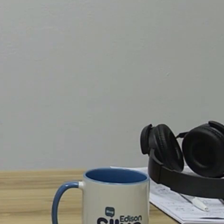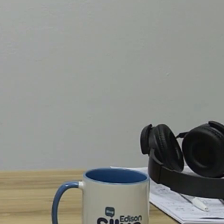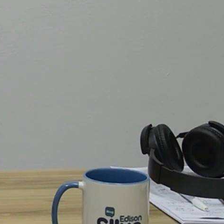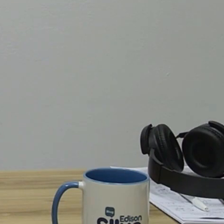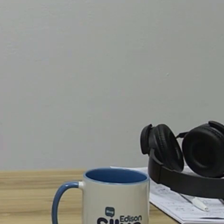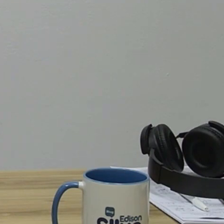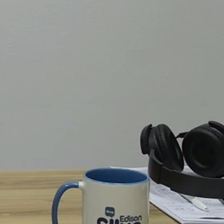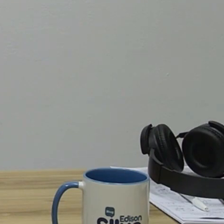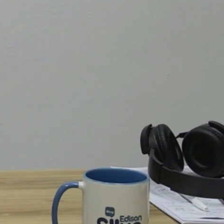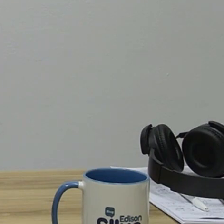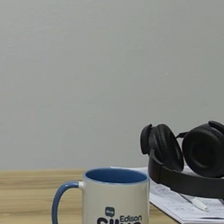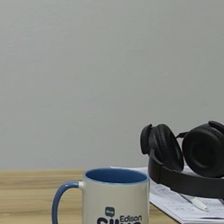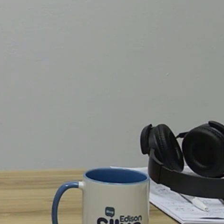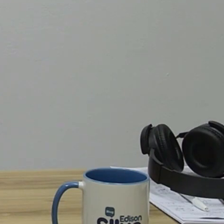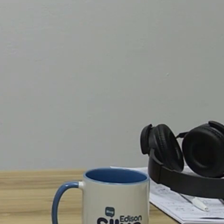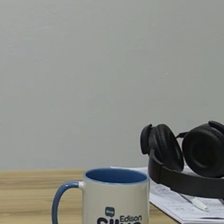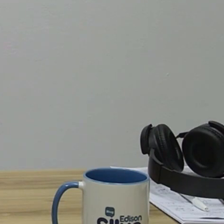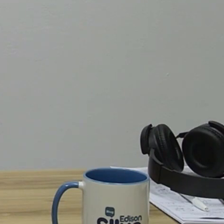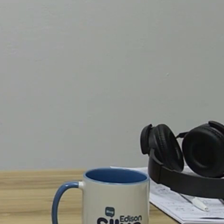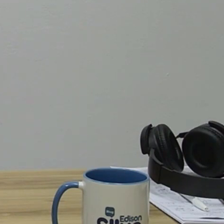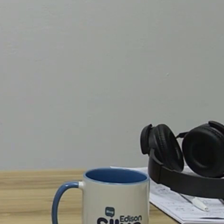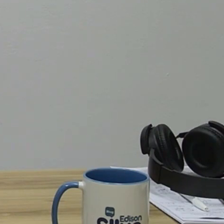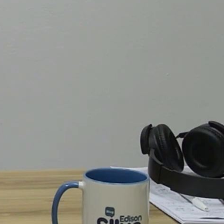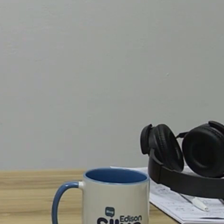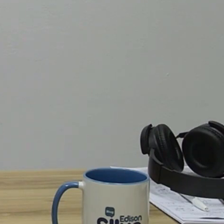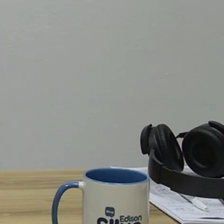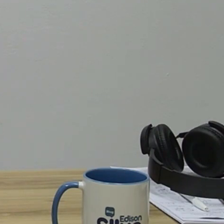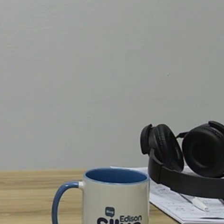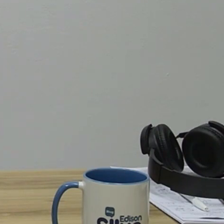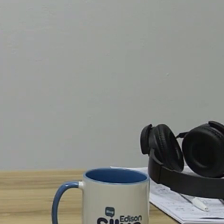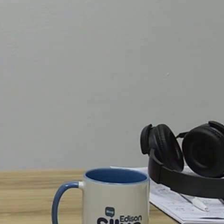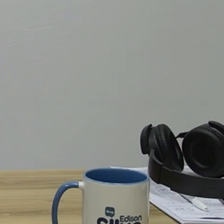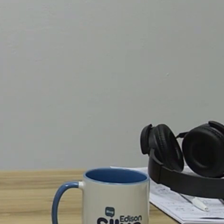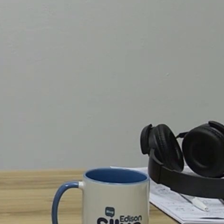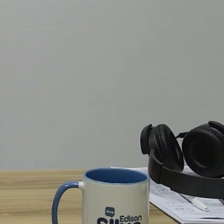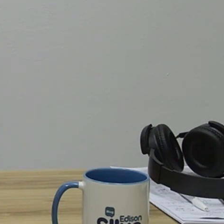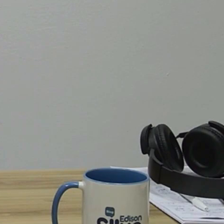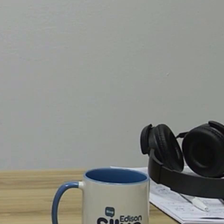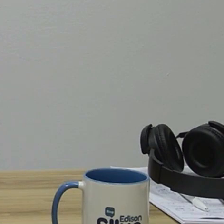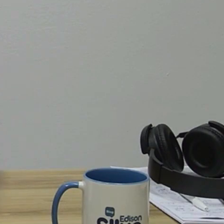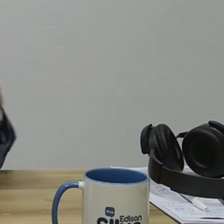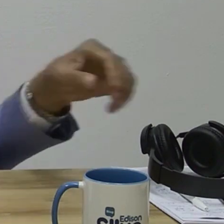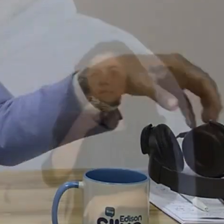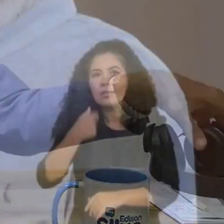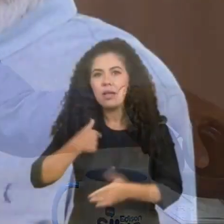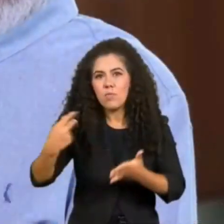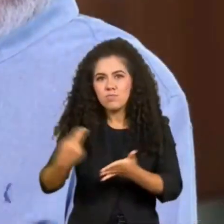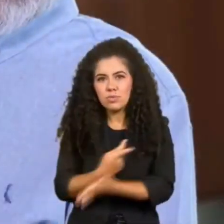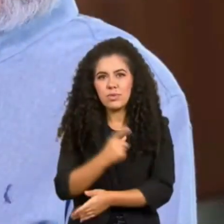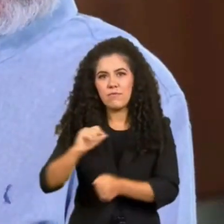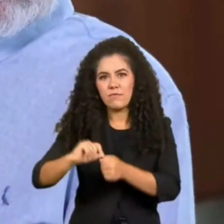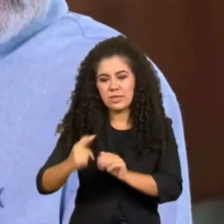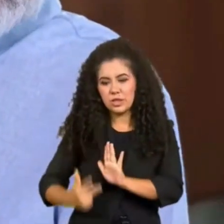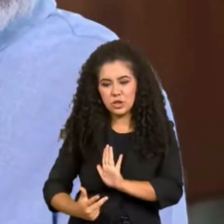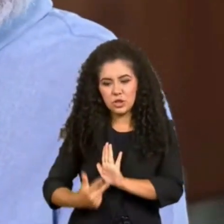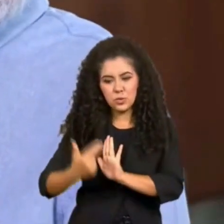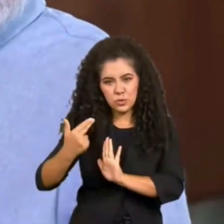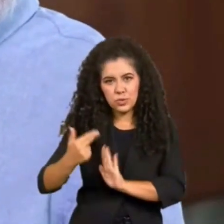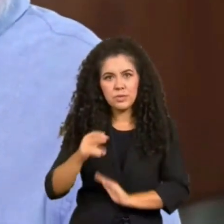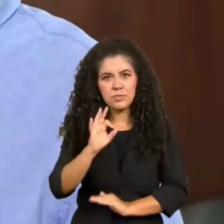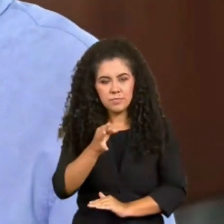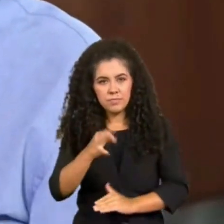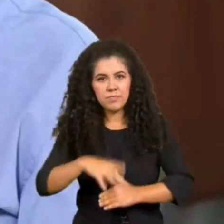presidente quando falou da recuperação da cirurgia. Vamos ouvi-lo. A cirurgia